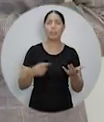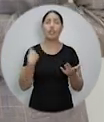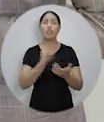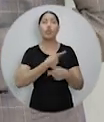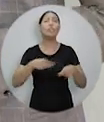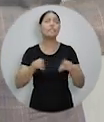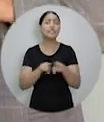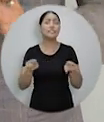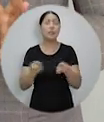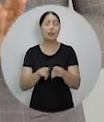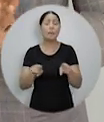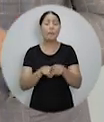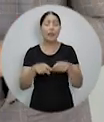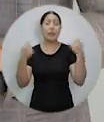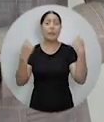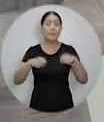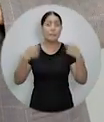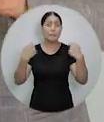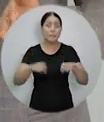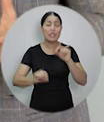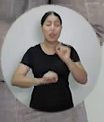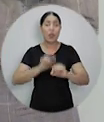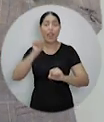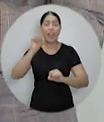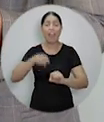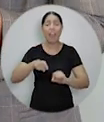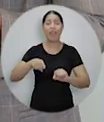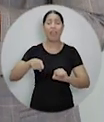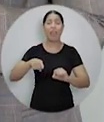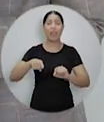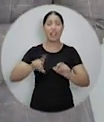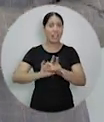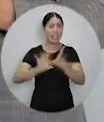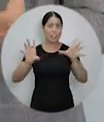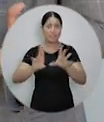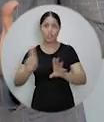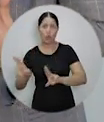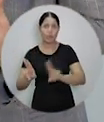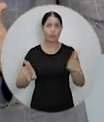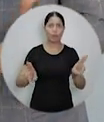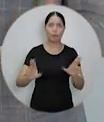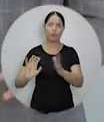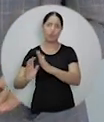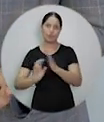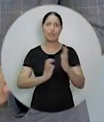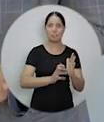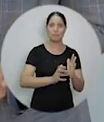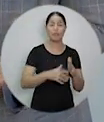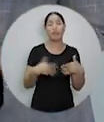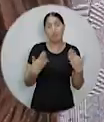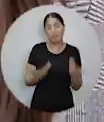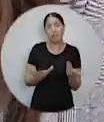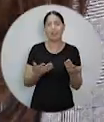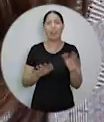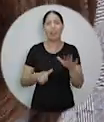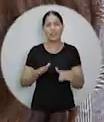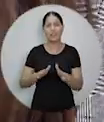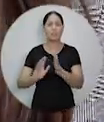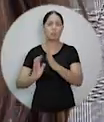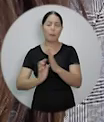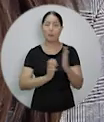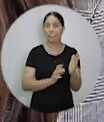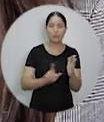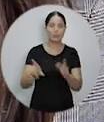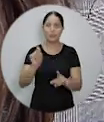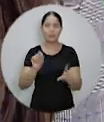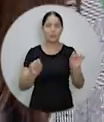também temos essa ocupação desse cenário de poder, de livre nomeações indicado pelos partidos. E os partidos também